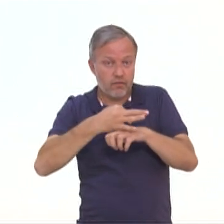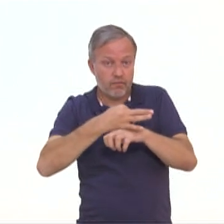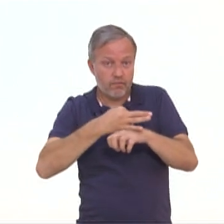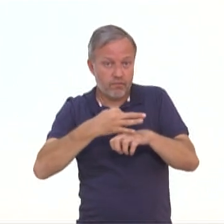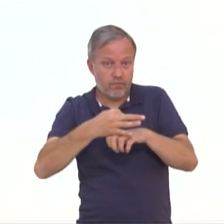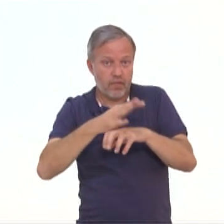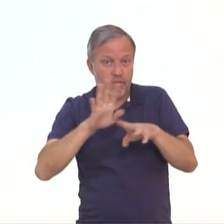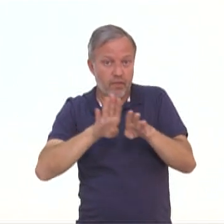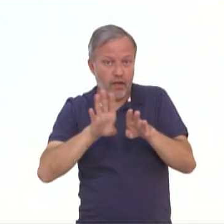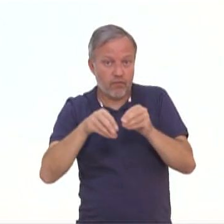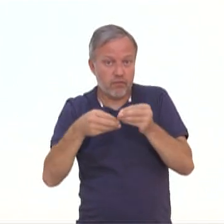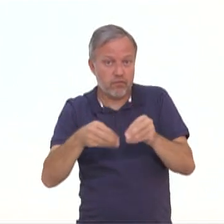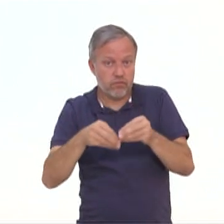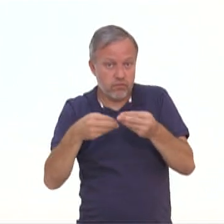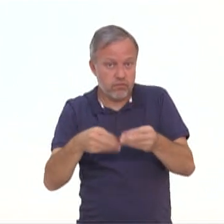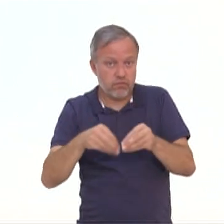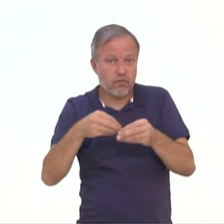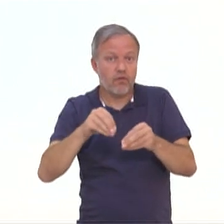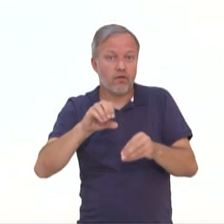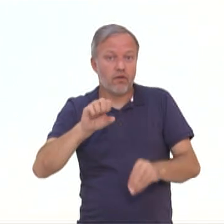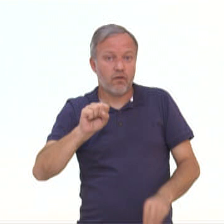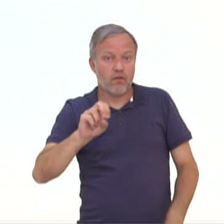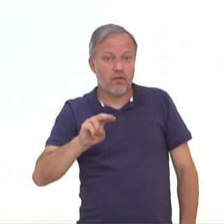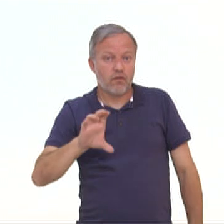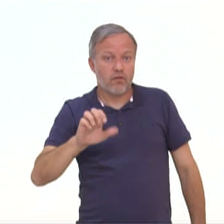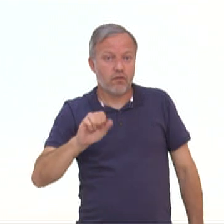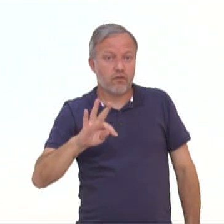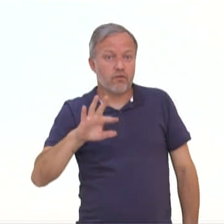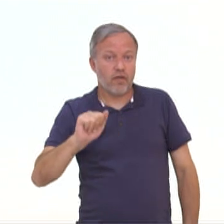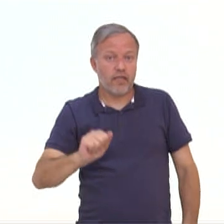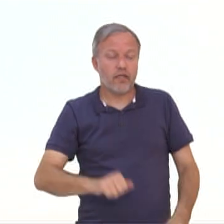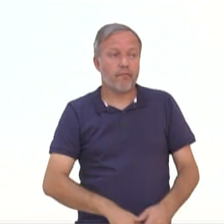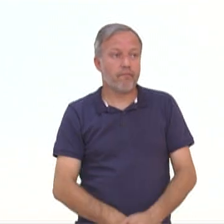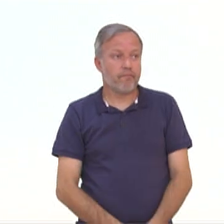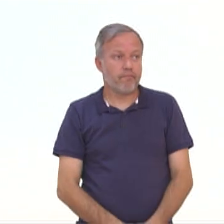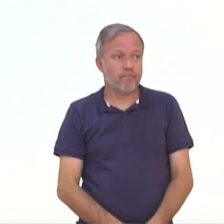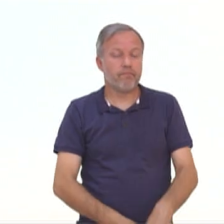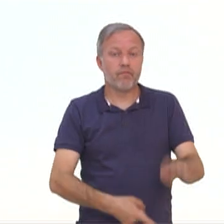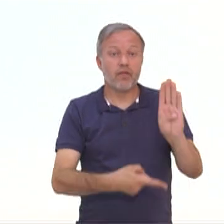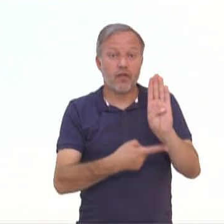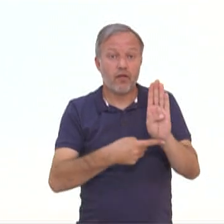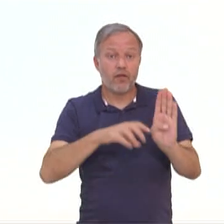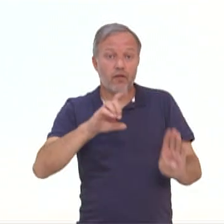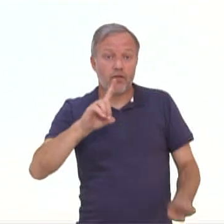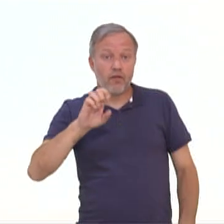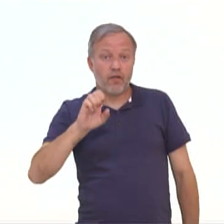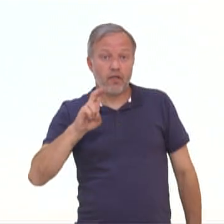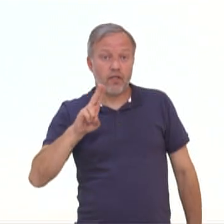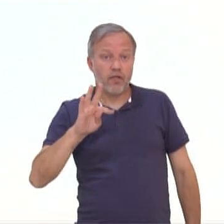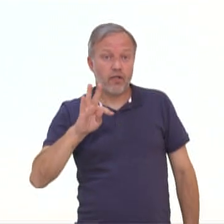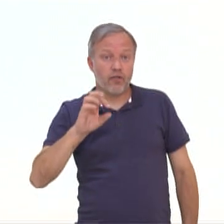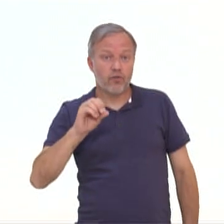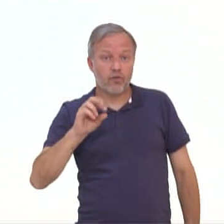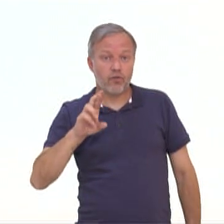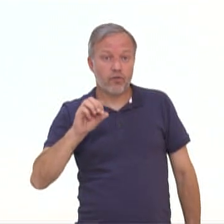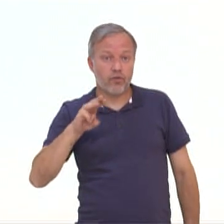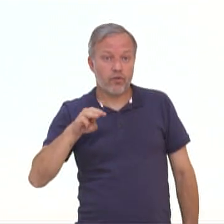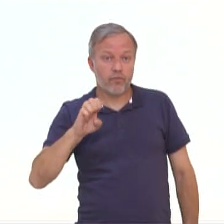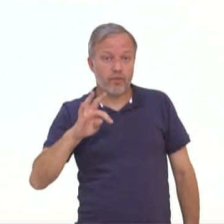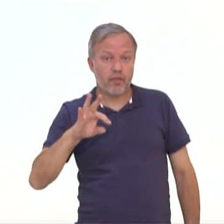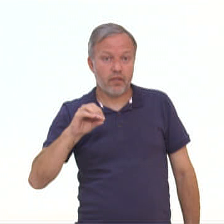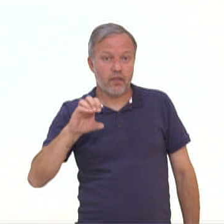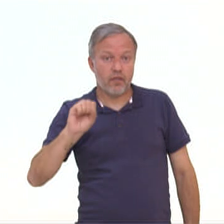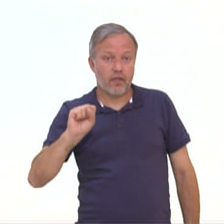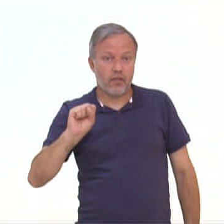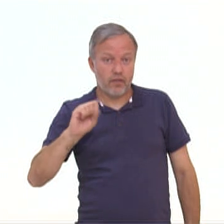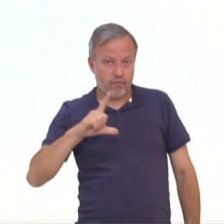proporcionando a reciclagem de sucata metálica. Os deuteromicetos possuem